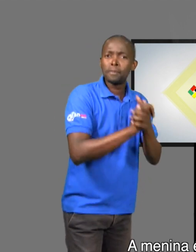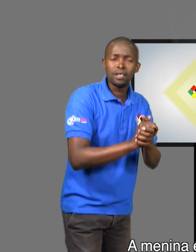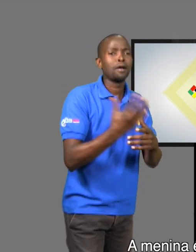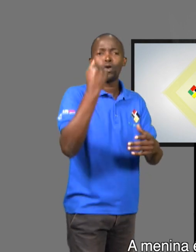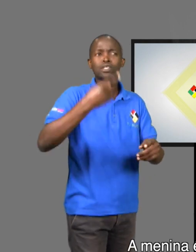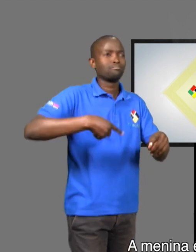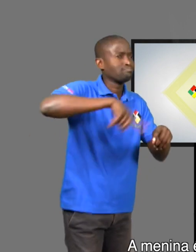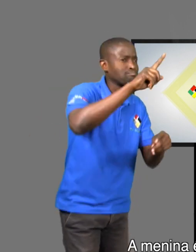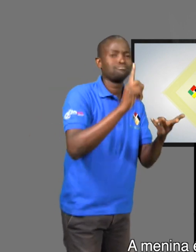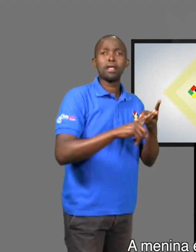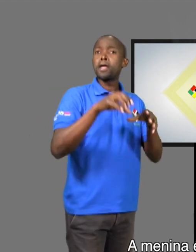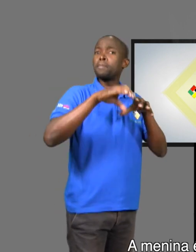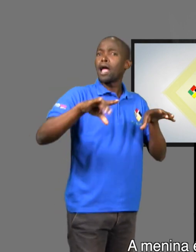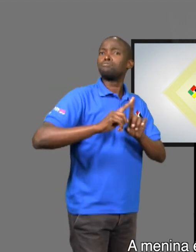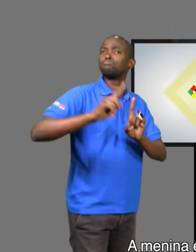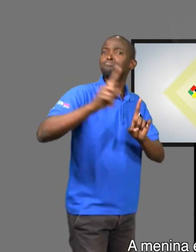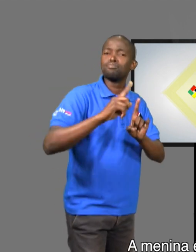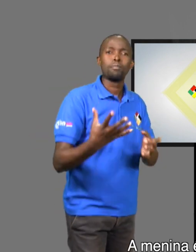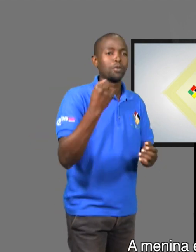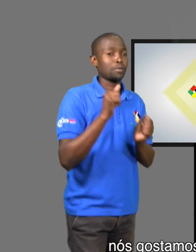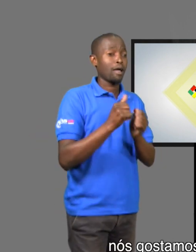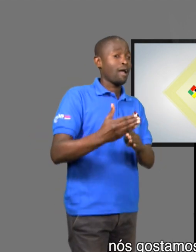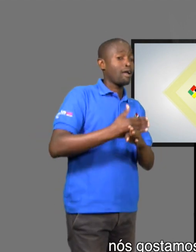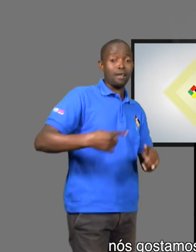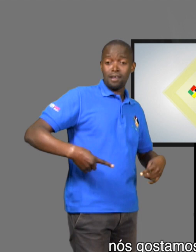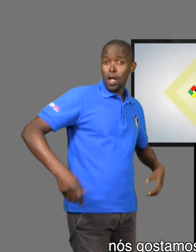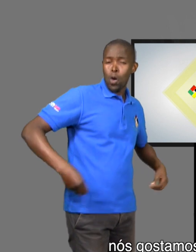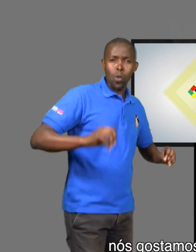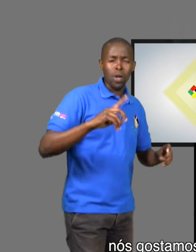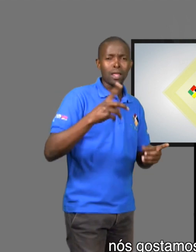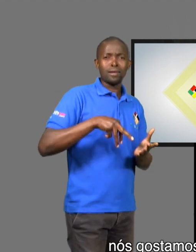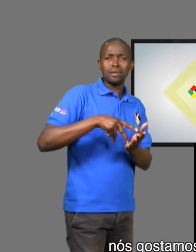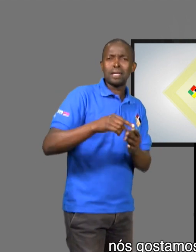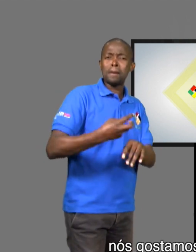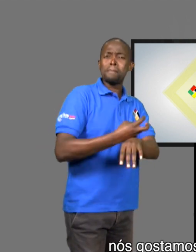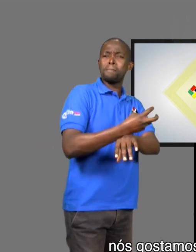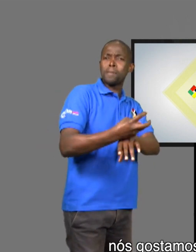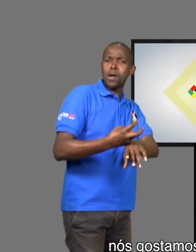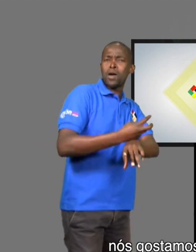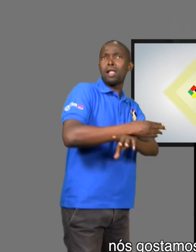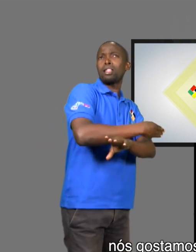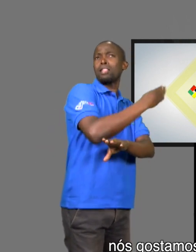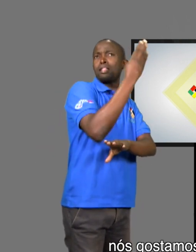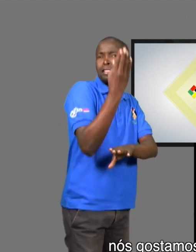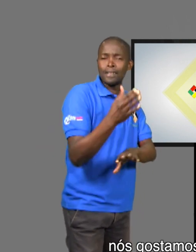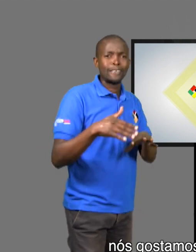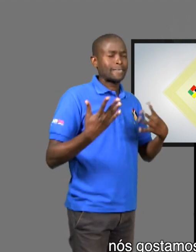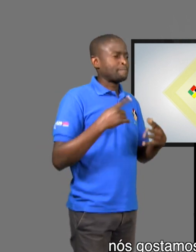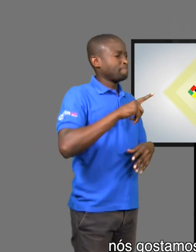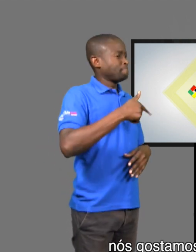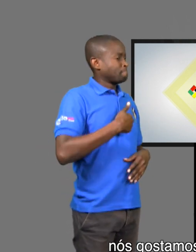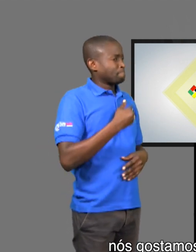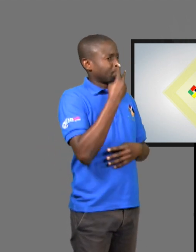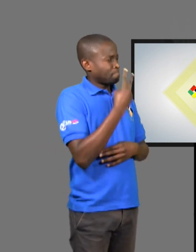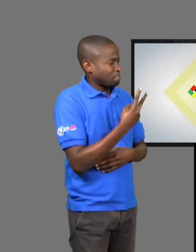A menina é muito inteligente. Nós gostamos da persistência dela em continuar com os